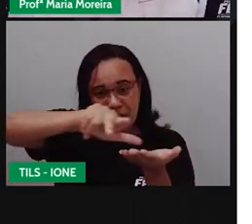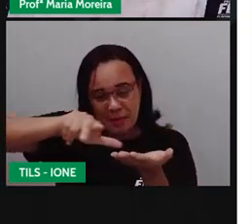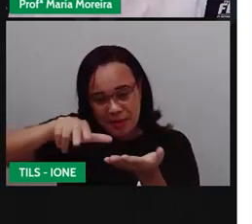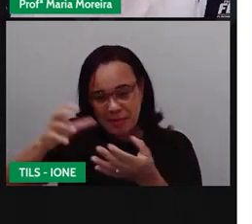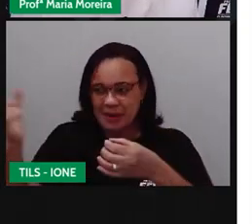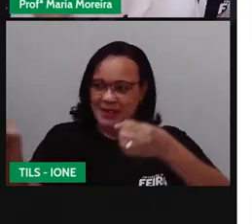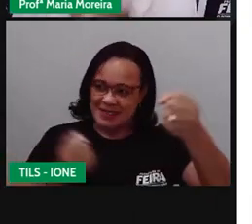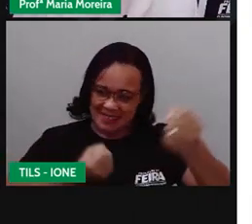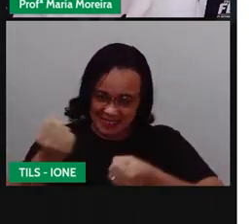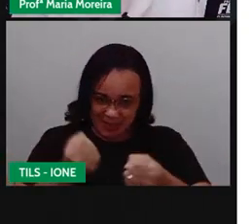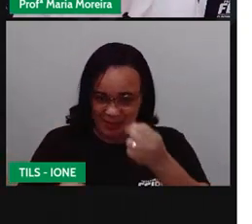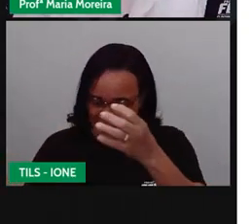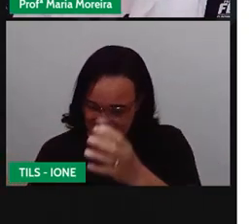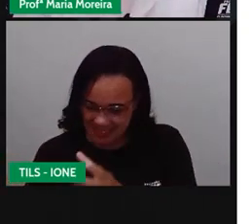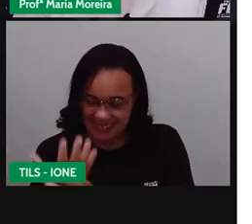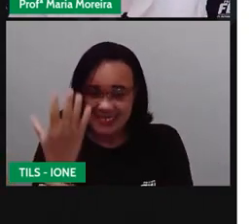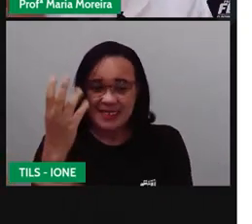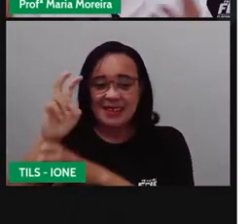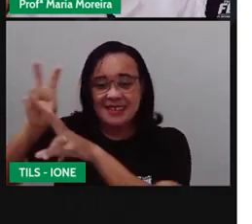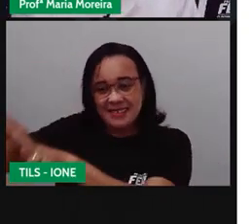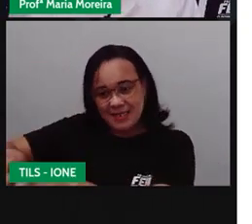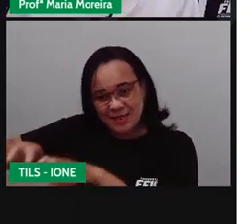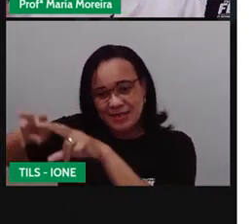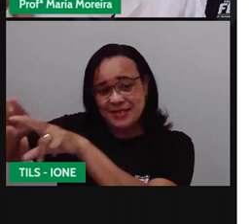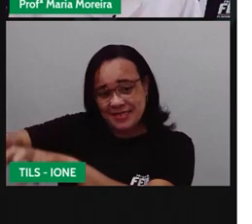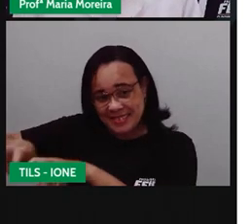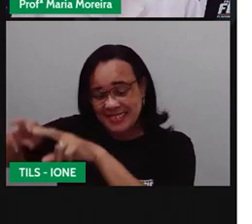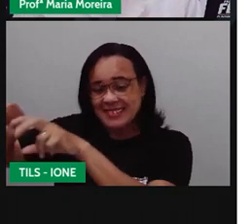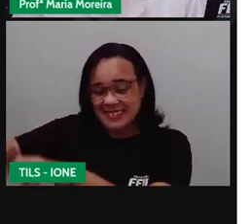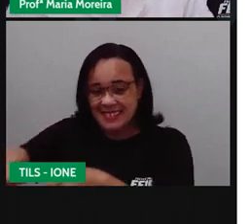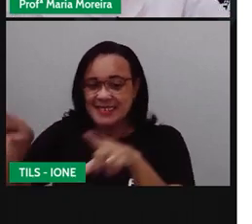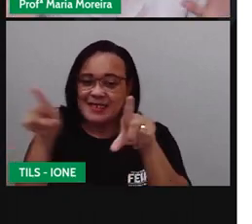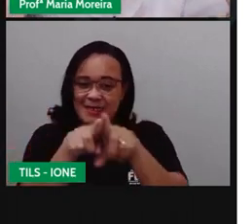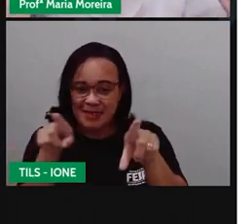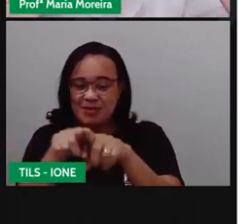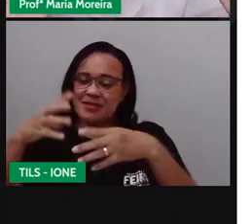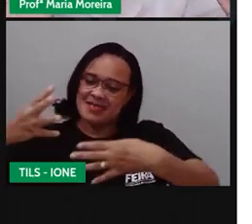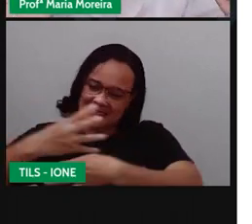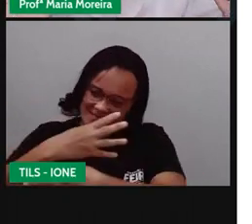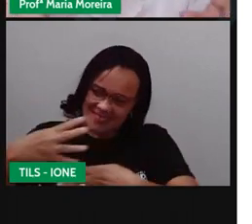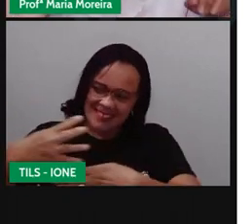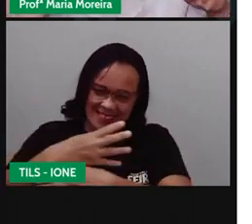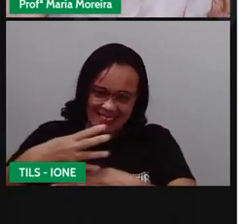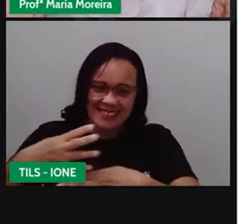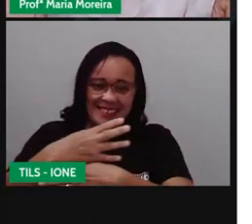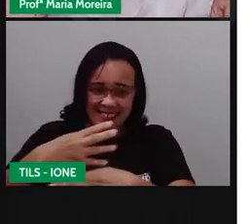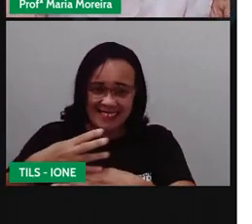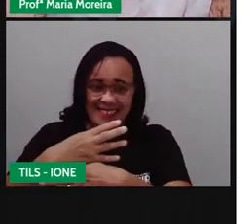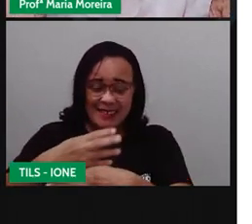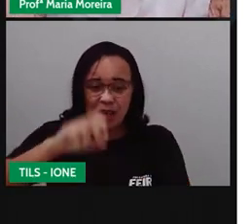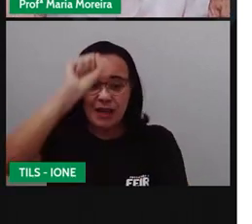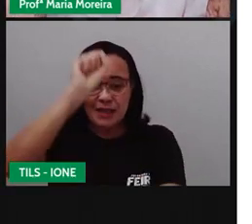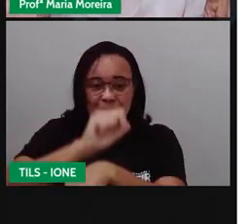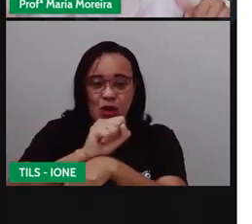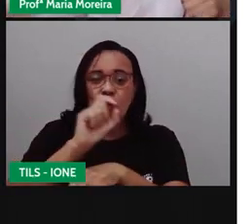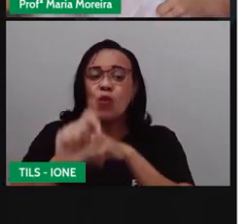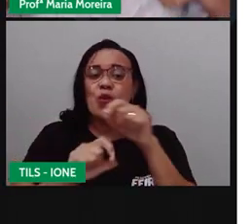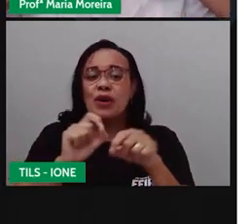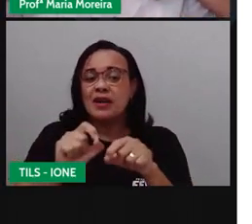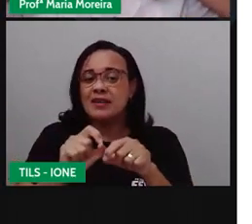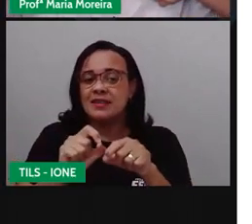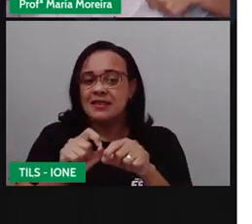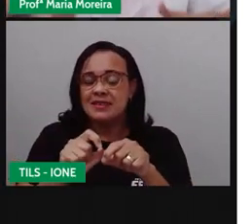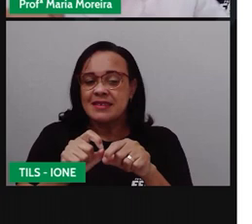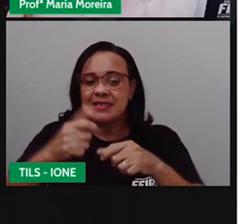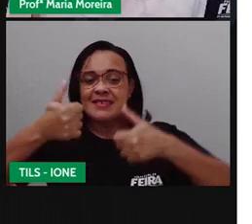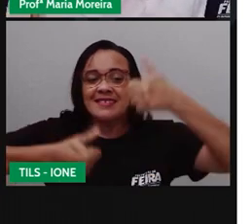daquilo que é produzido lá na zona rural e vem aqui, né, para nossa cidade. Pausa, que eu esqueci de uma coisa, Ione. Dê